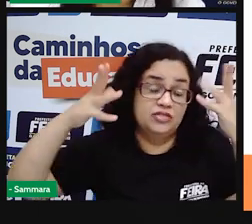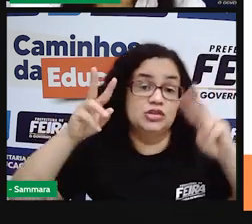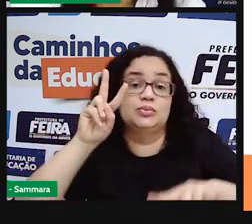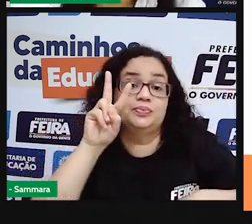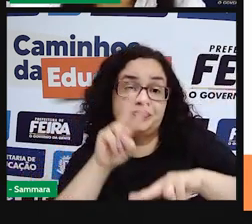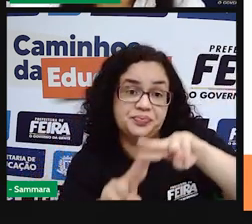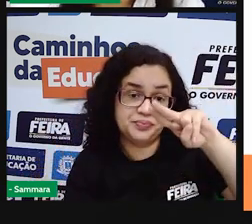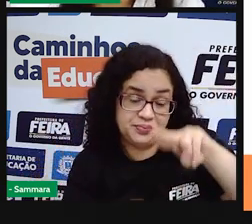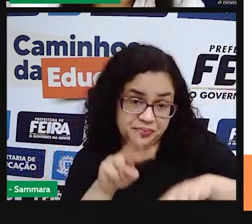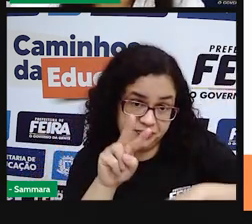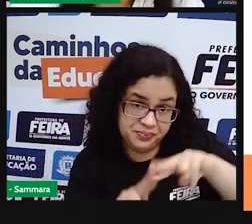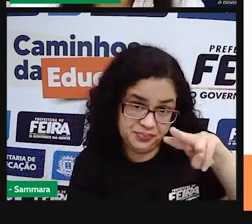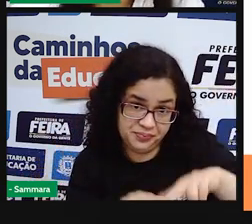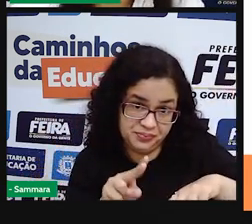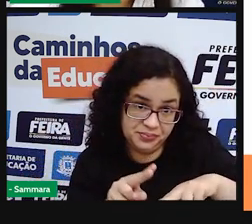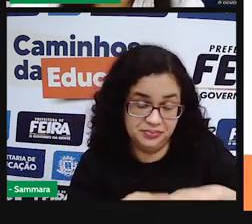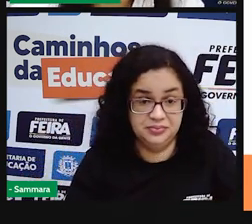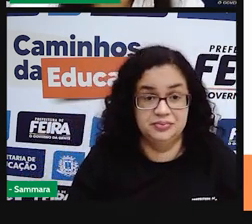em nosso país?